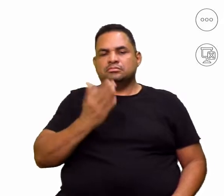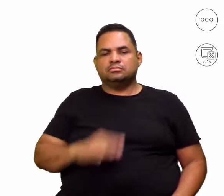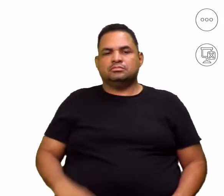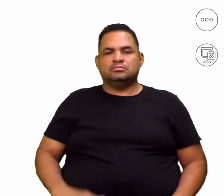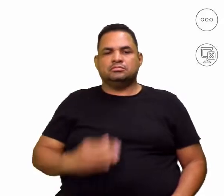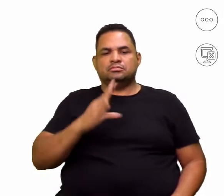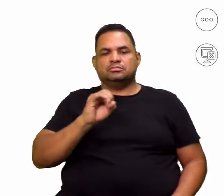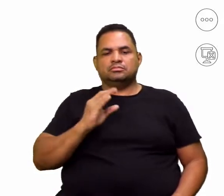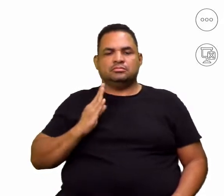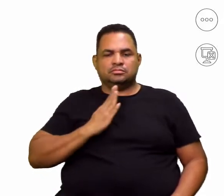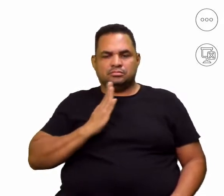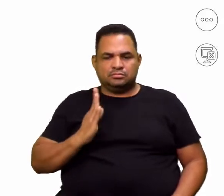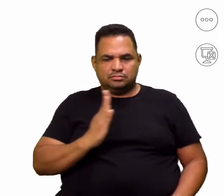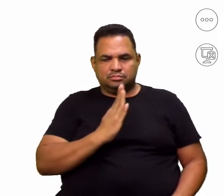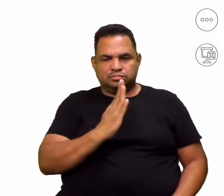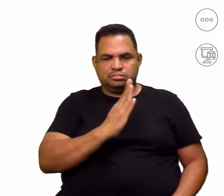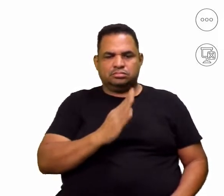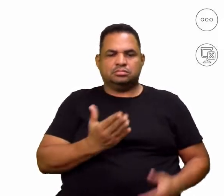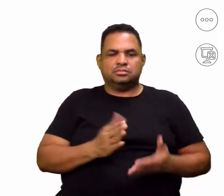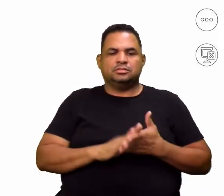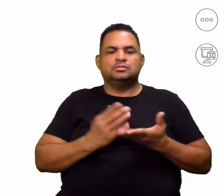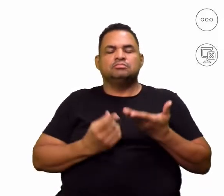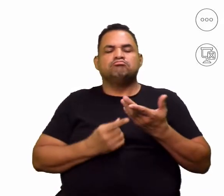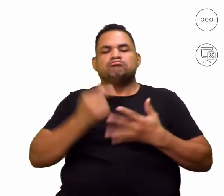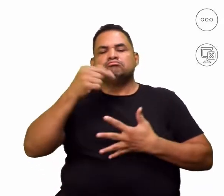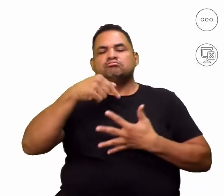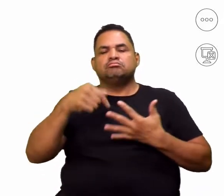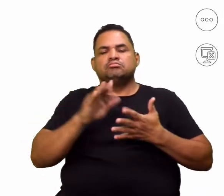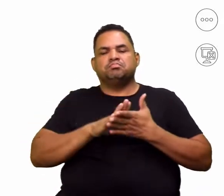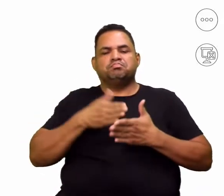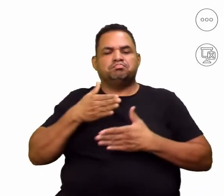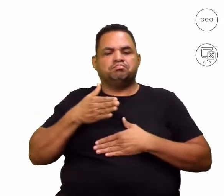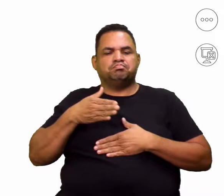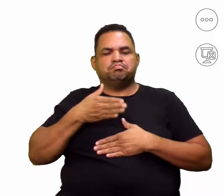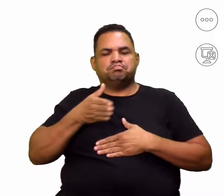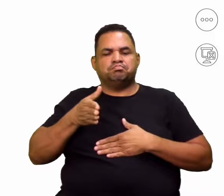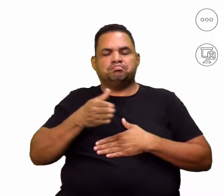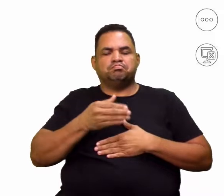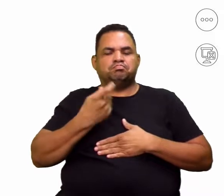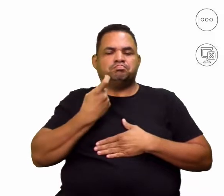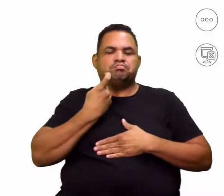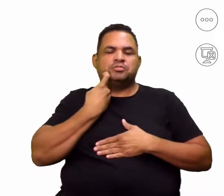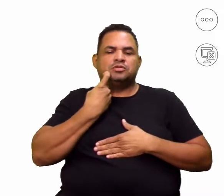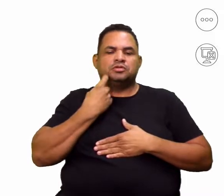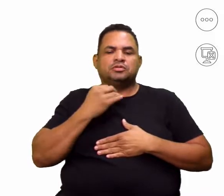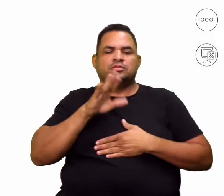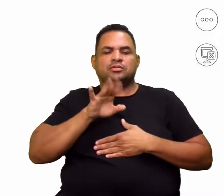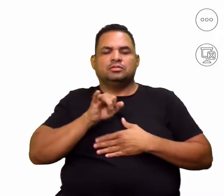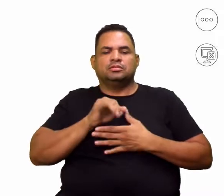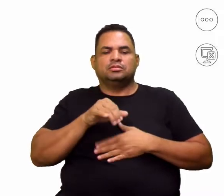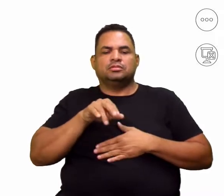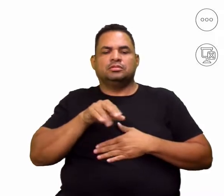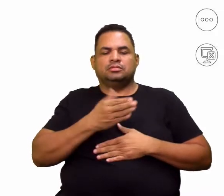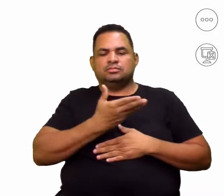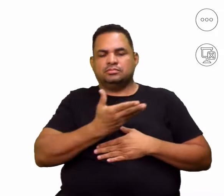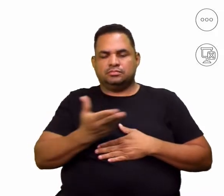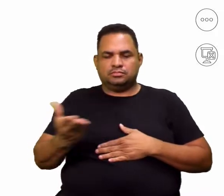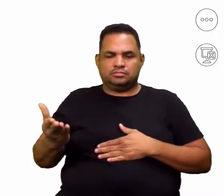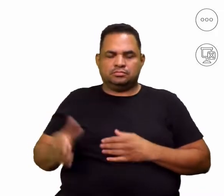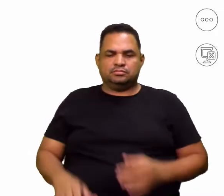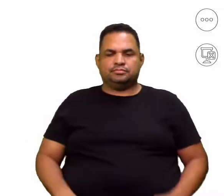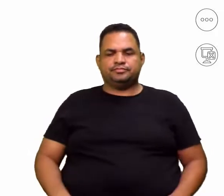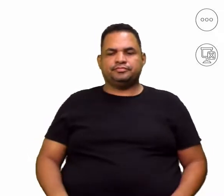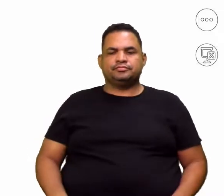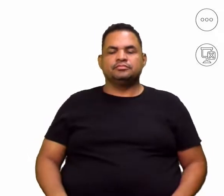ovovíparos, os tubarões, as raias, algumas espécies de peixes e o anfíbio Rhinoderma darwini,